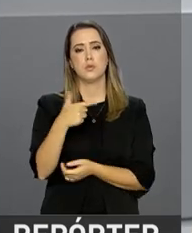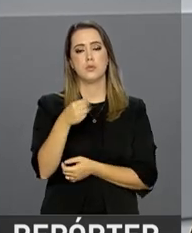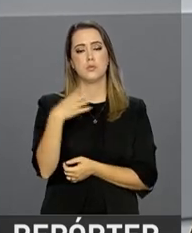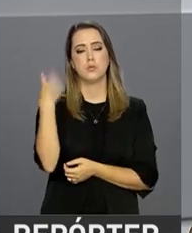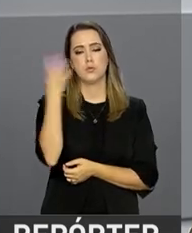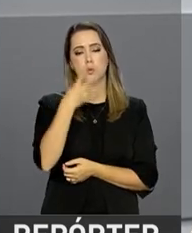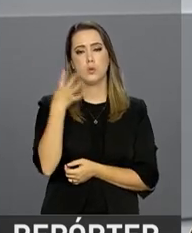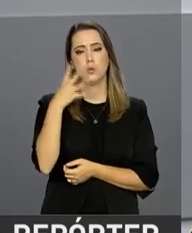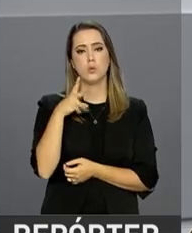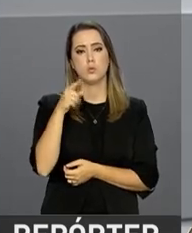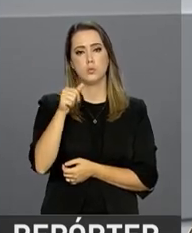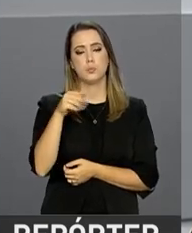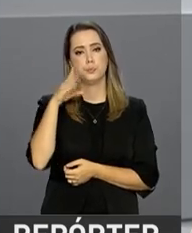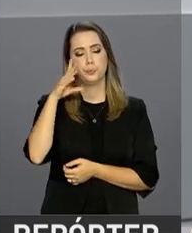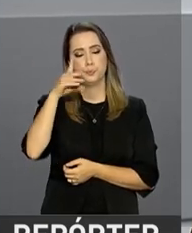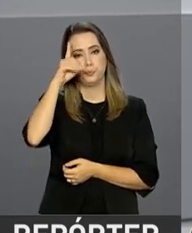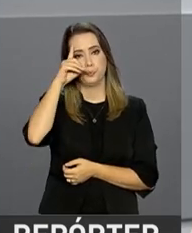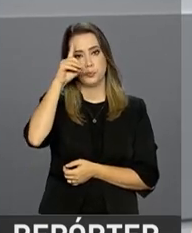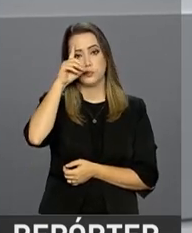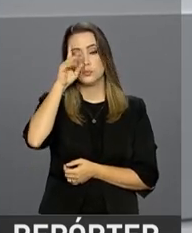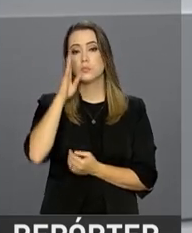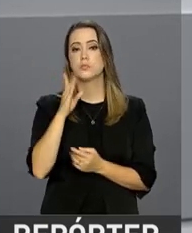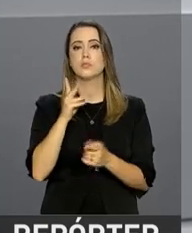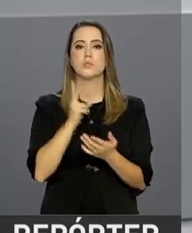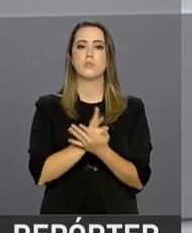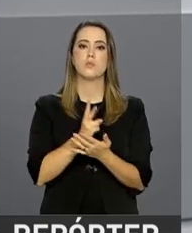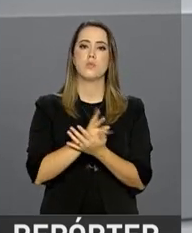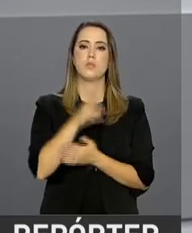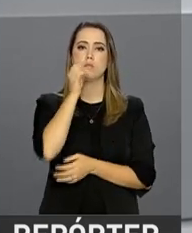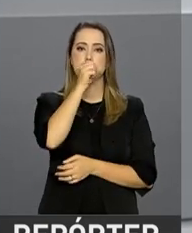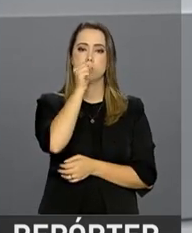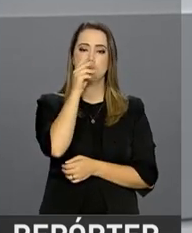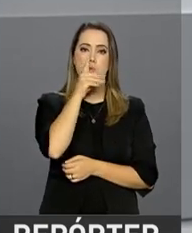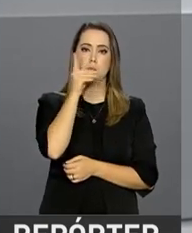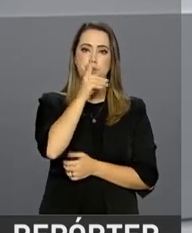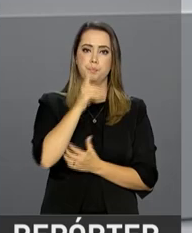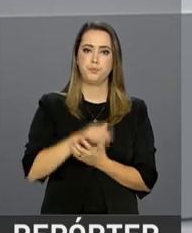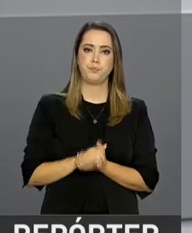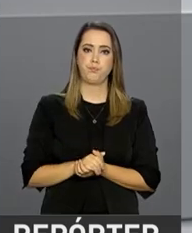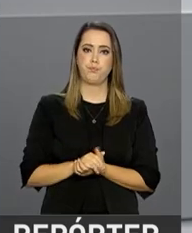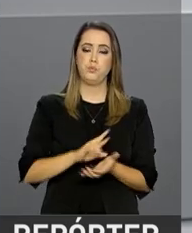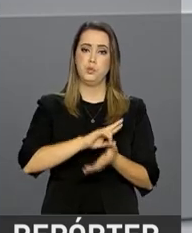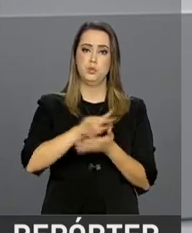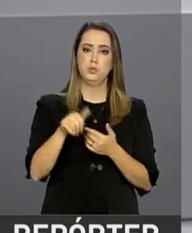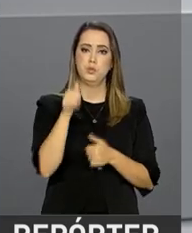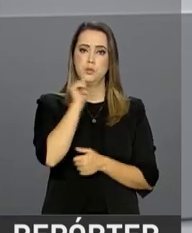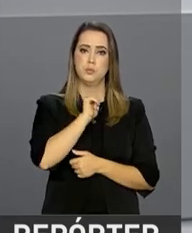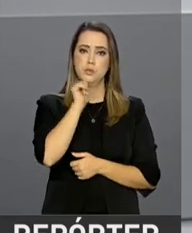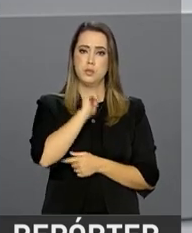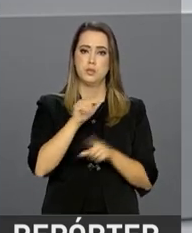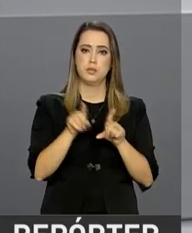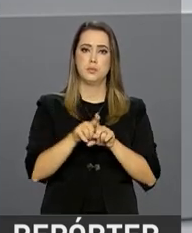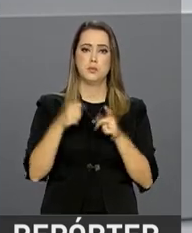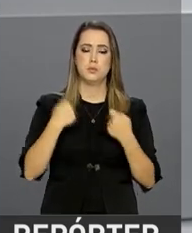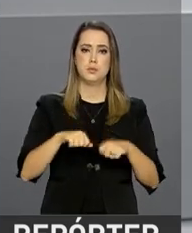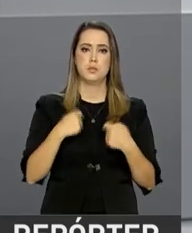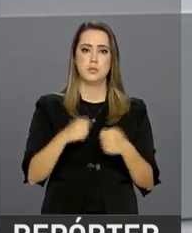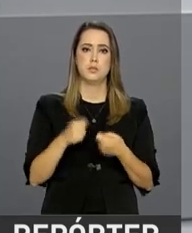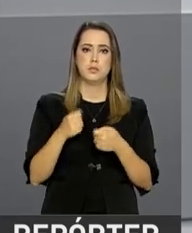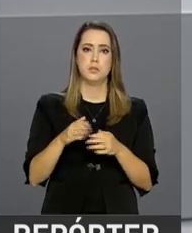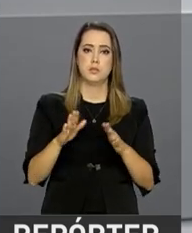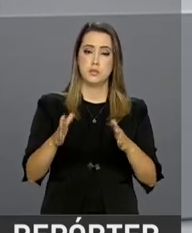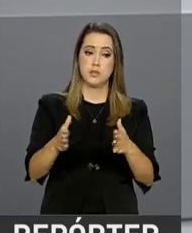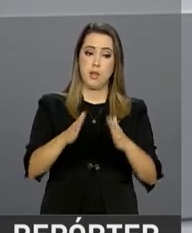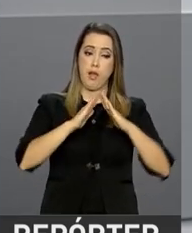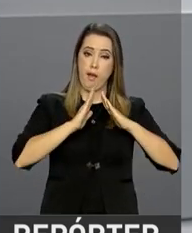24 horas todos os dias da semana, inclusive nos finais de semana e feriados. Muitas dessas mulheres também precisam de acolhimento